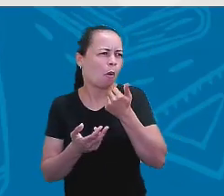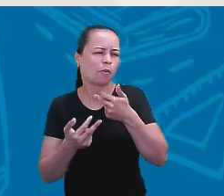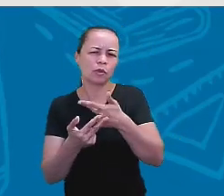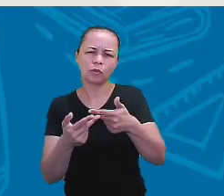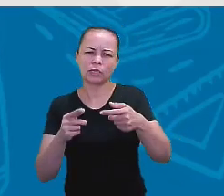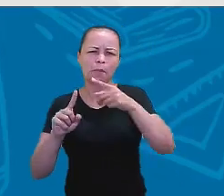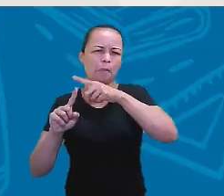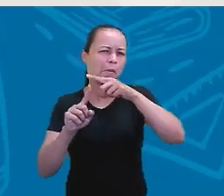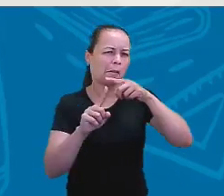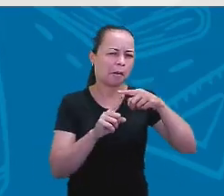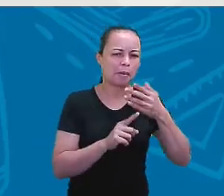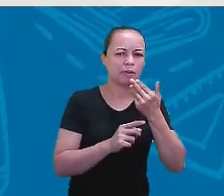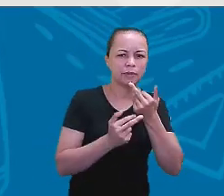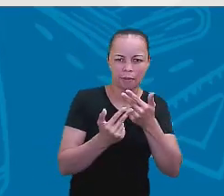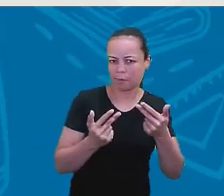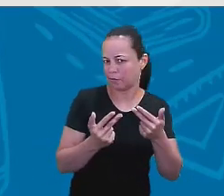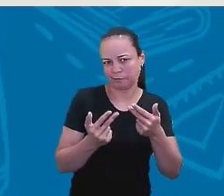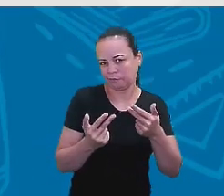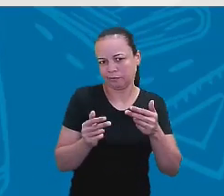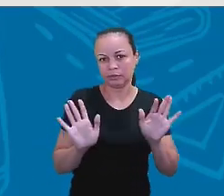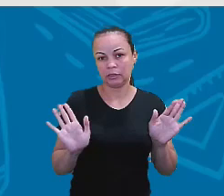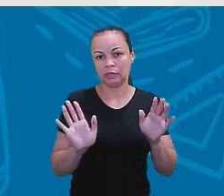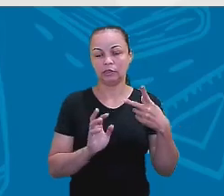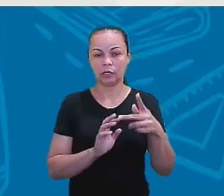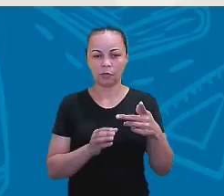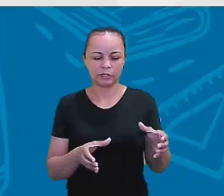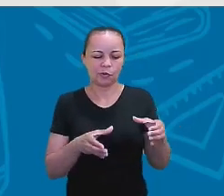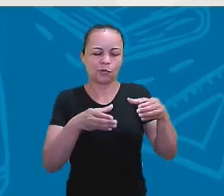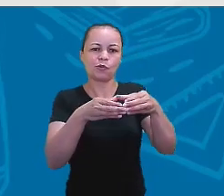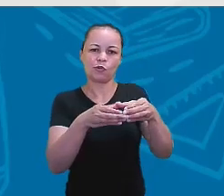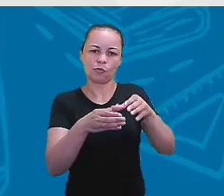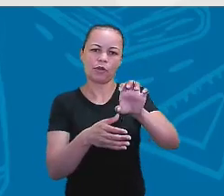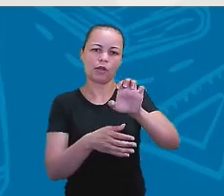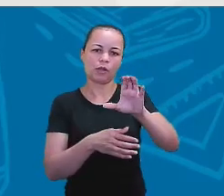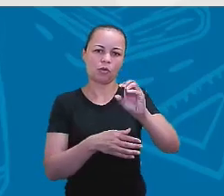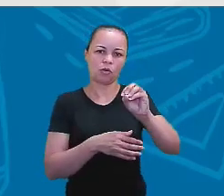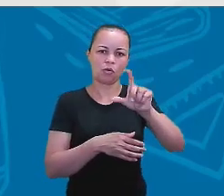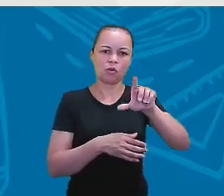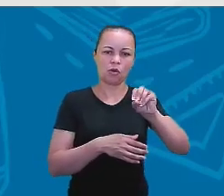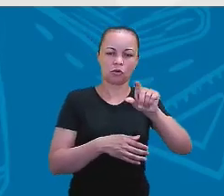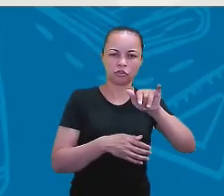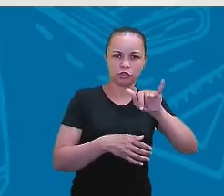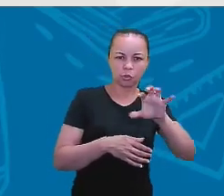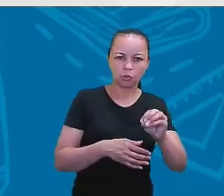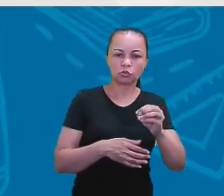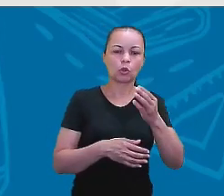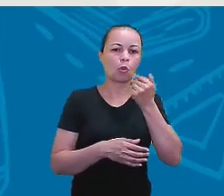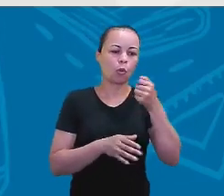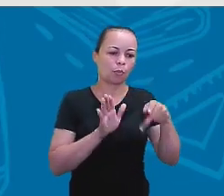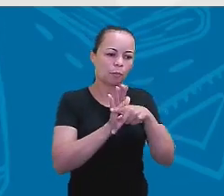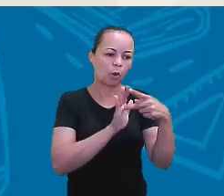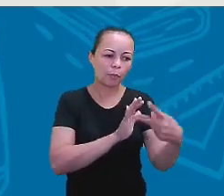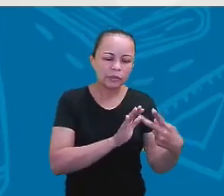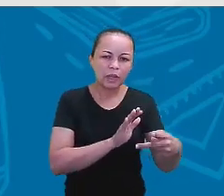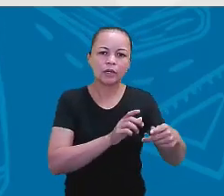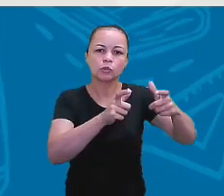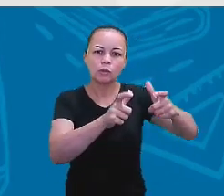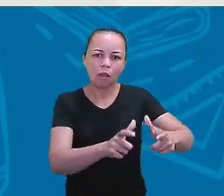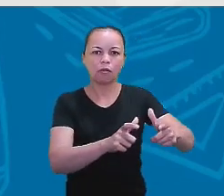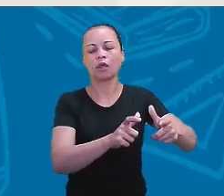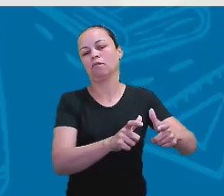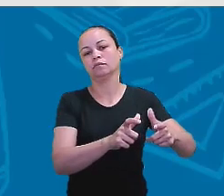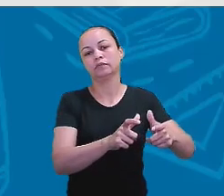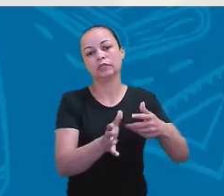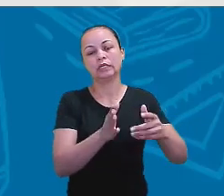tipo de alimento. Isso é o nicho ecológico dele. O animal que só vive no ambiente tal. Pode-se dizer claramente